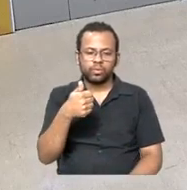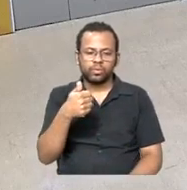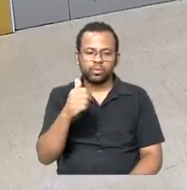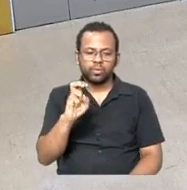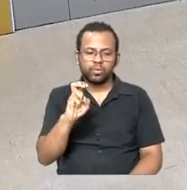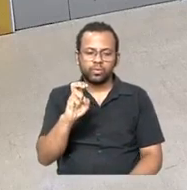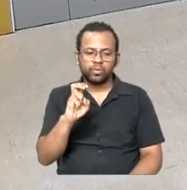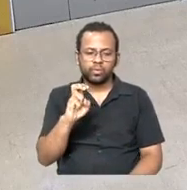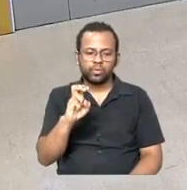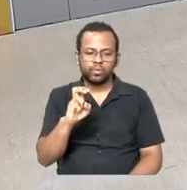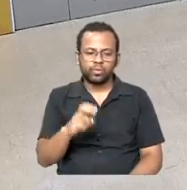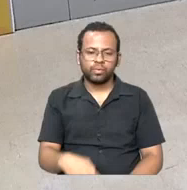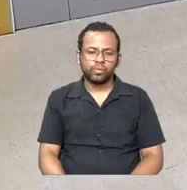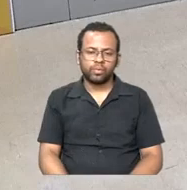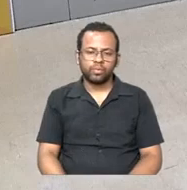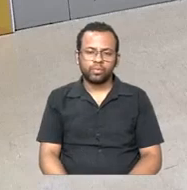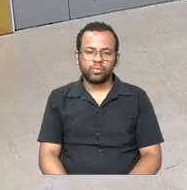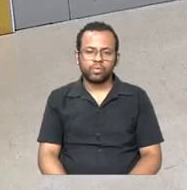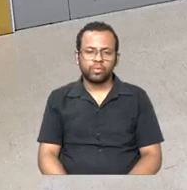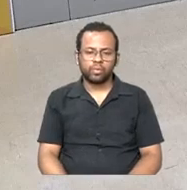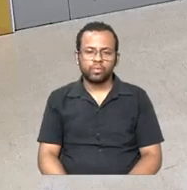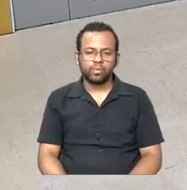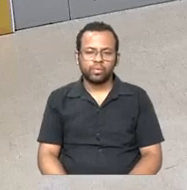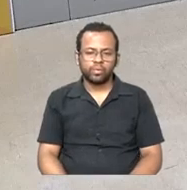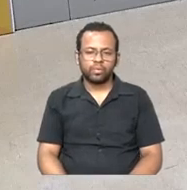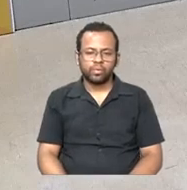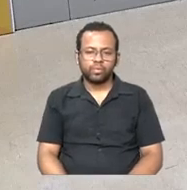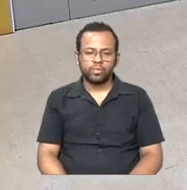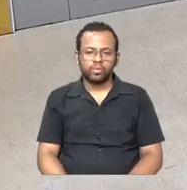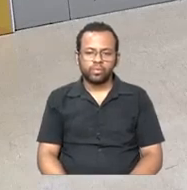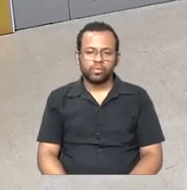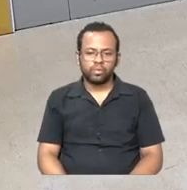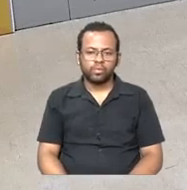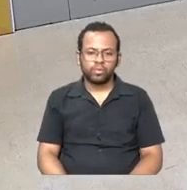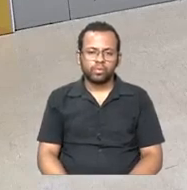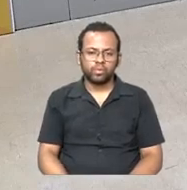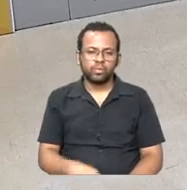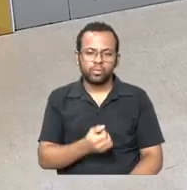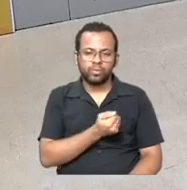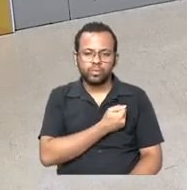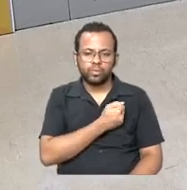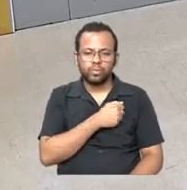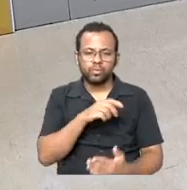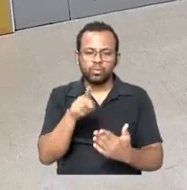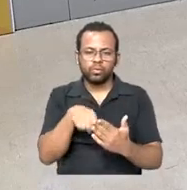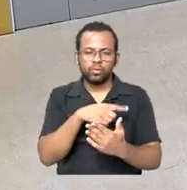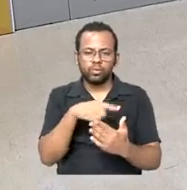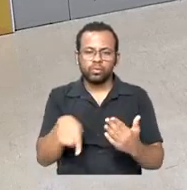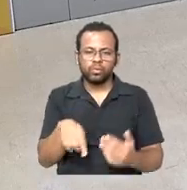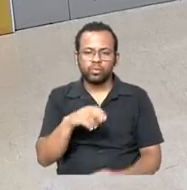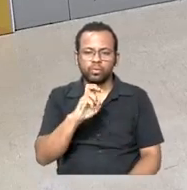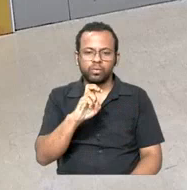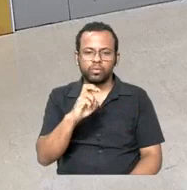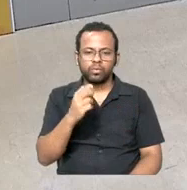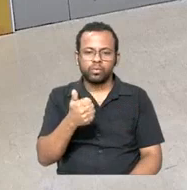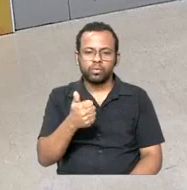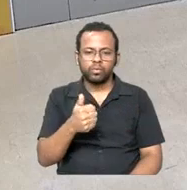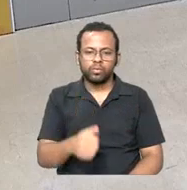valendo a bolinha de número 15 inverte aí marca 51 51 51